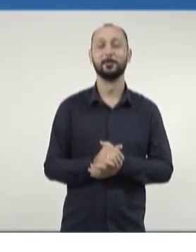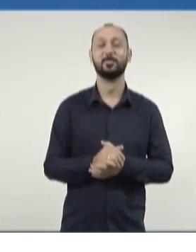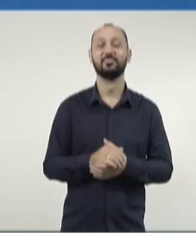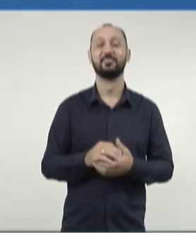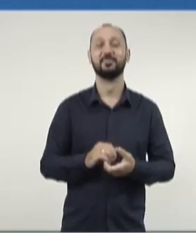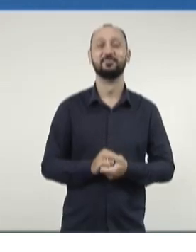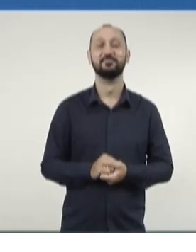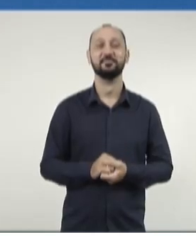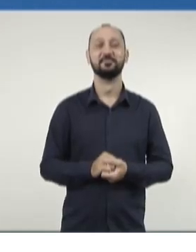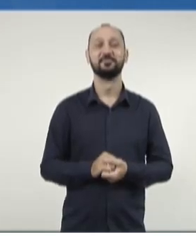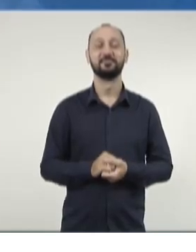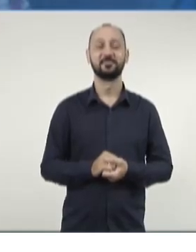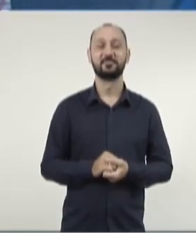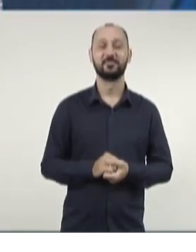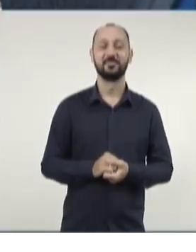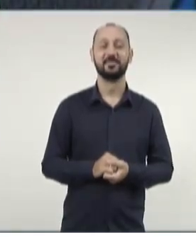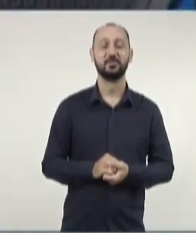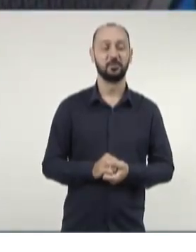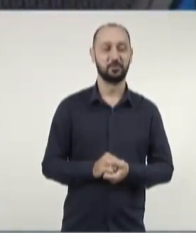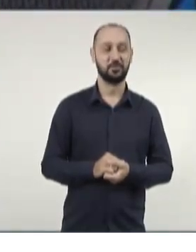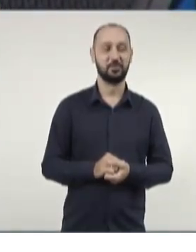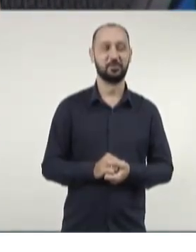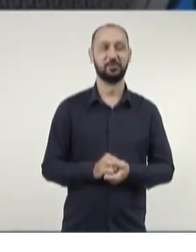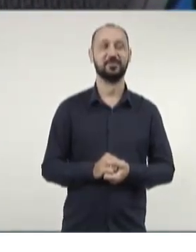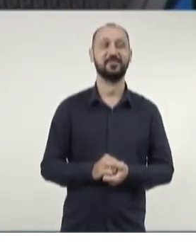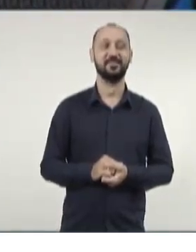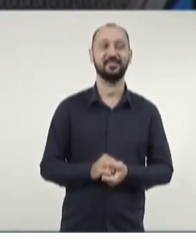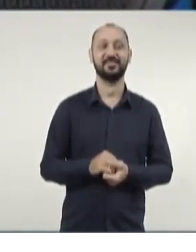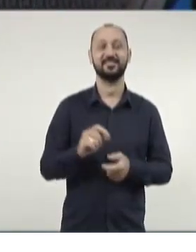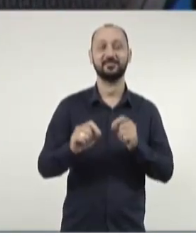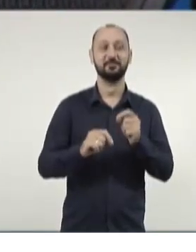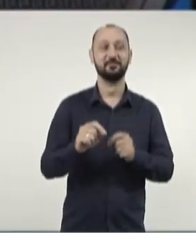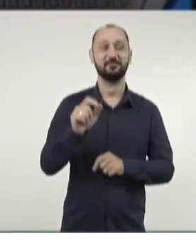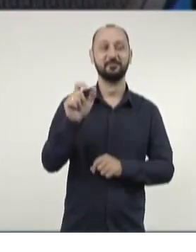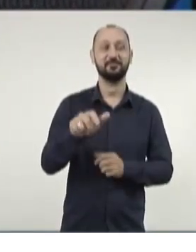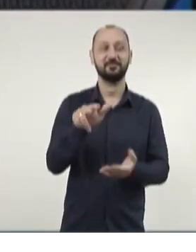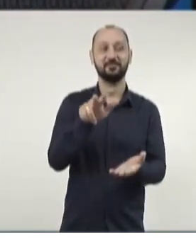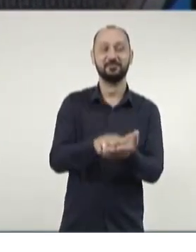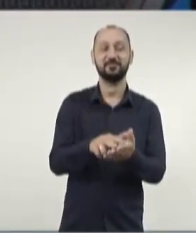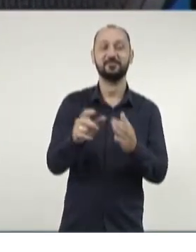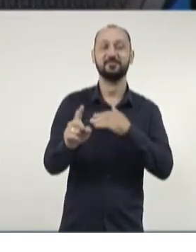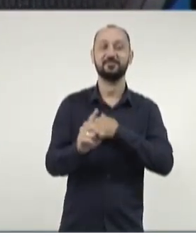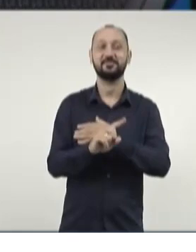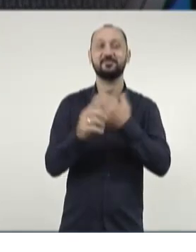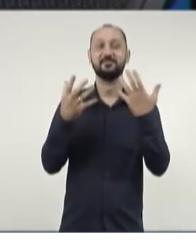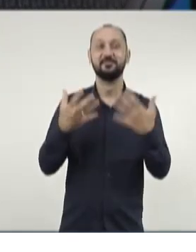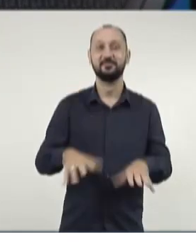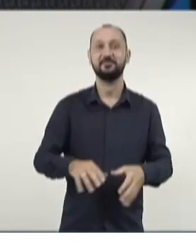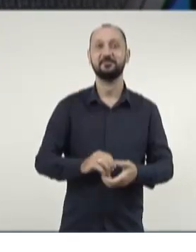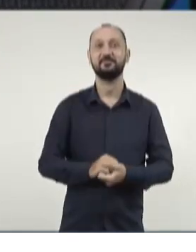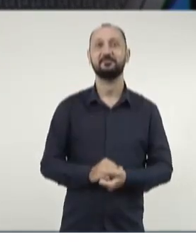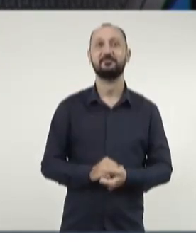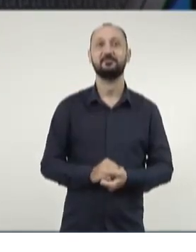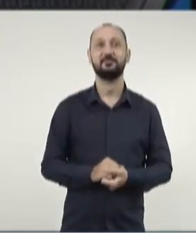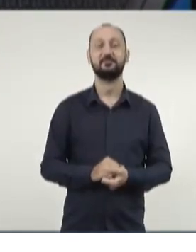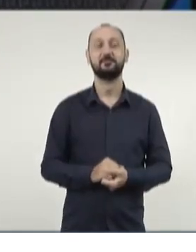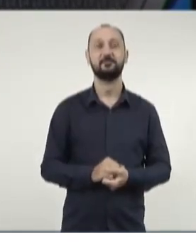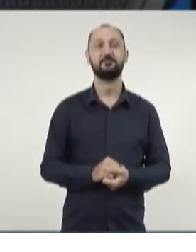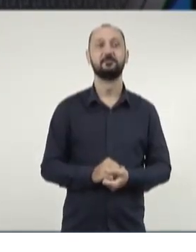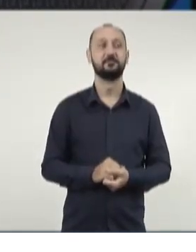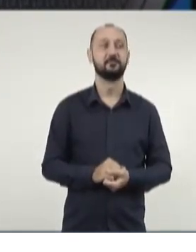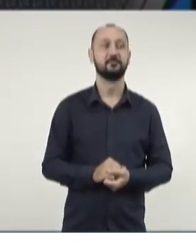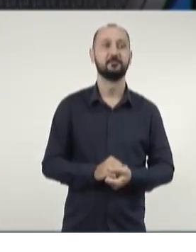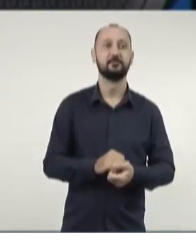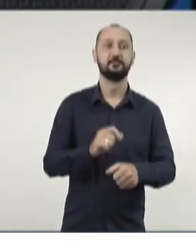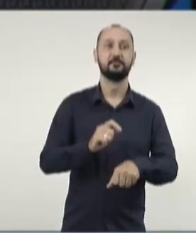ser... Obrigada. Para o paciente dizer, olha, eu não quero esse tratamento, né? Vamos dizer,